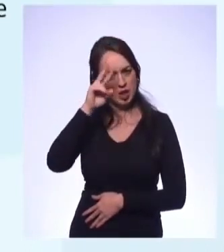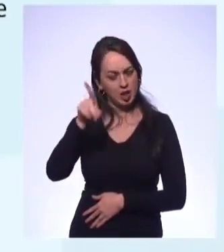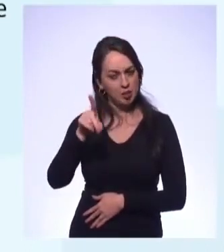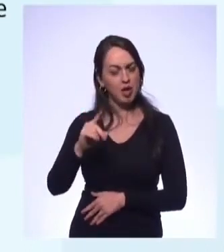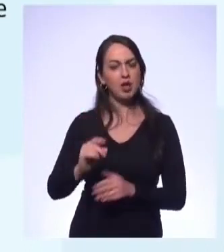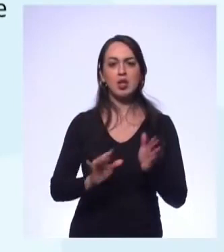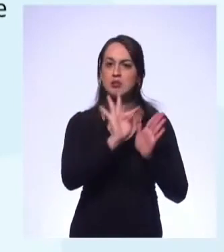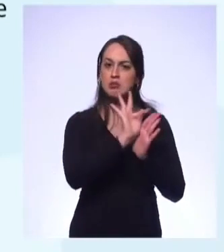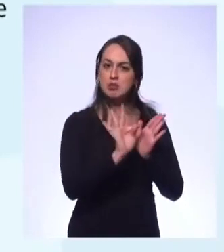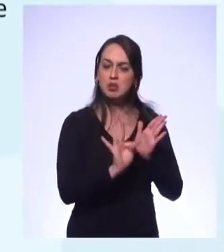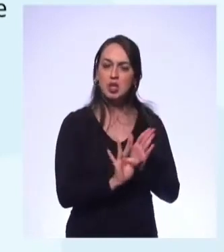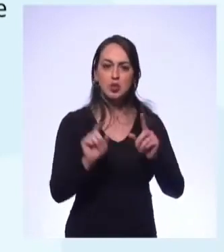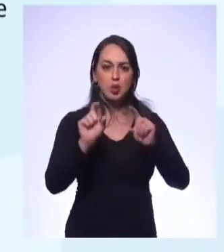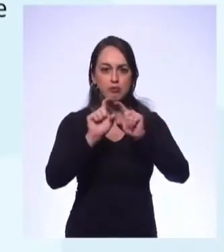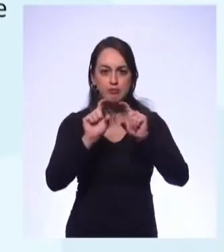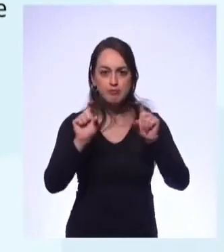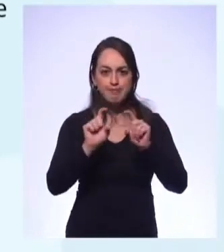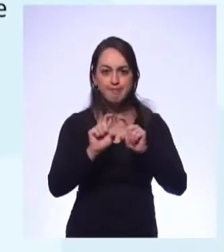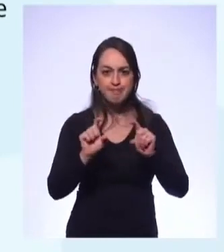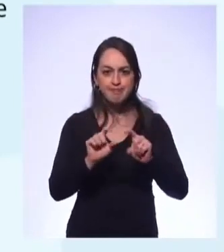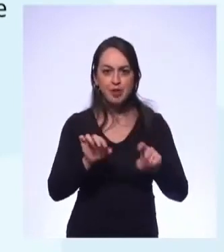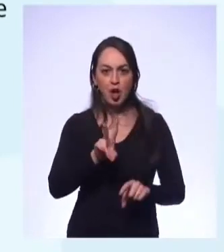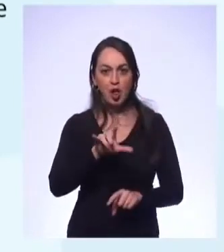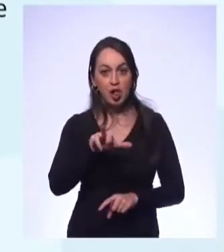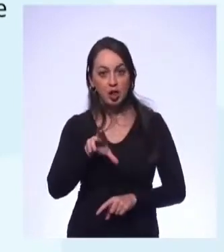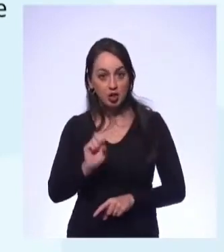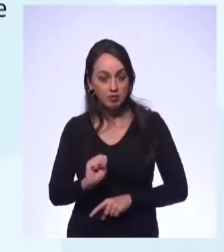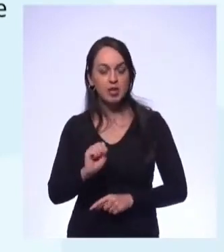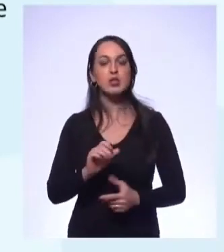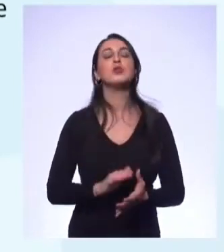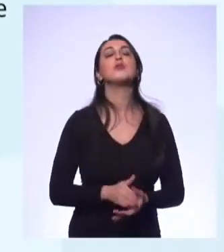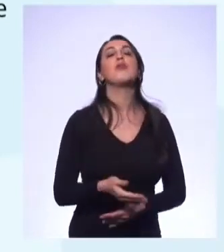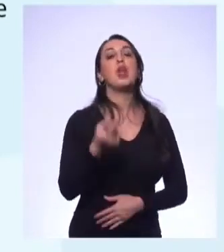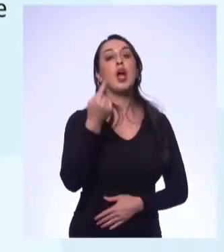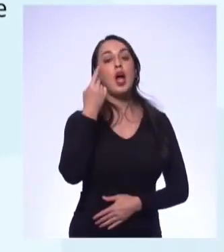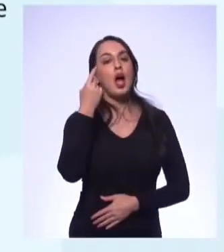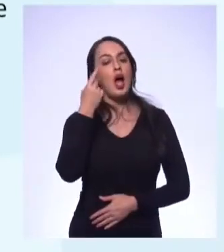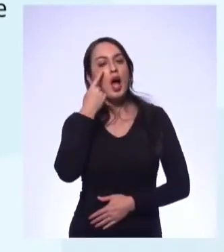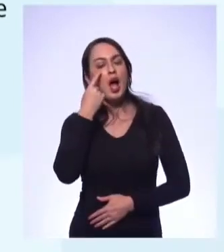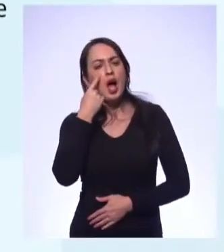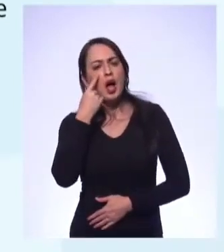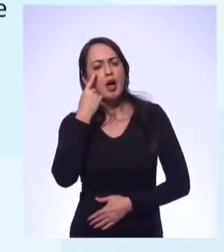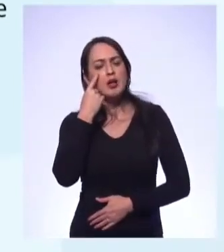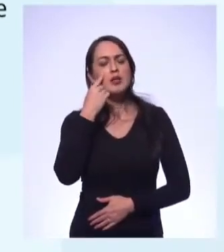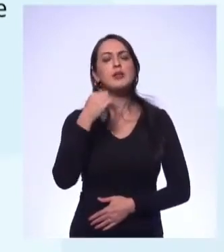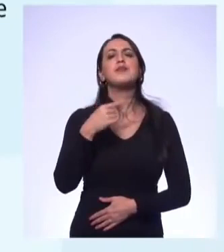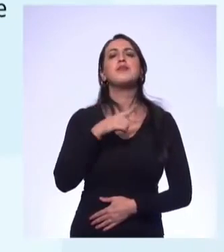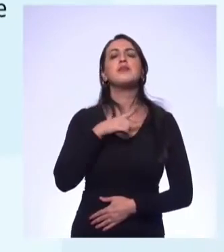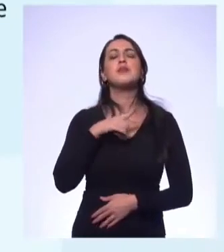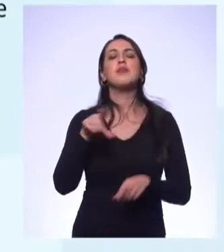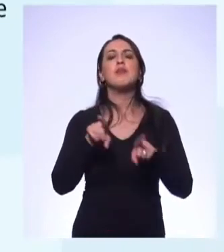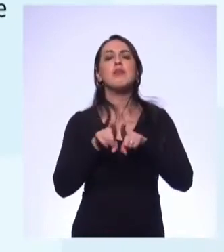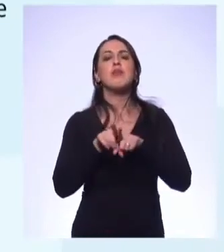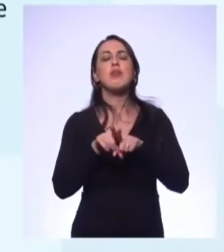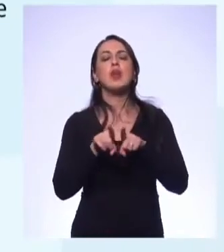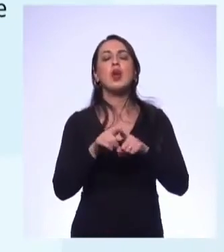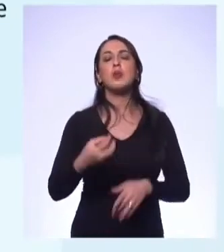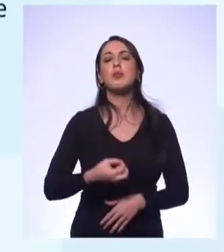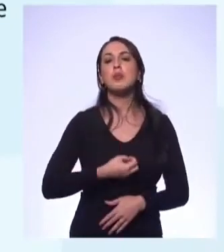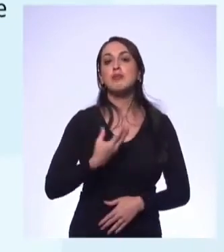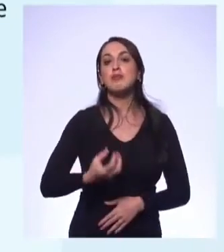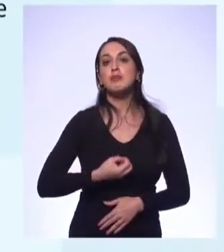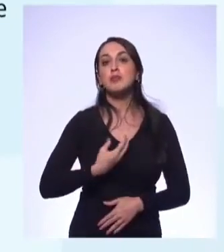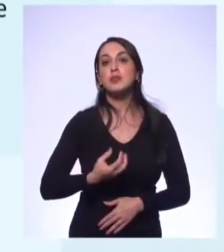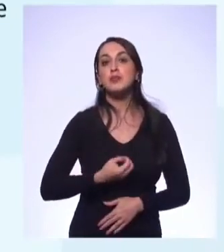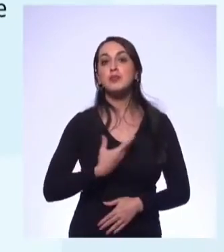não? Reconhecer também aspectos dos textos reivindicatórios a partir da leitura de textos poéticos. A gente vai ter poesia